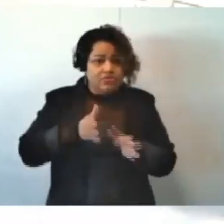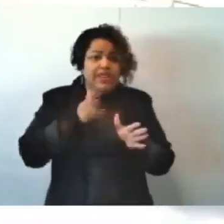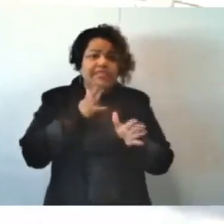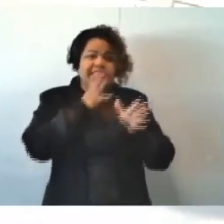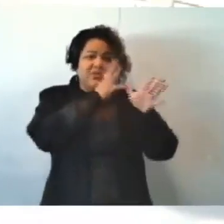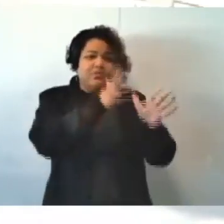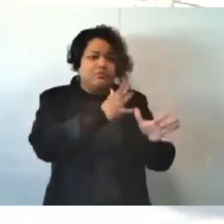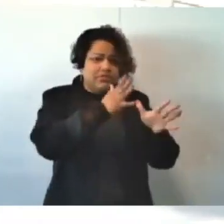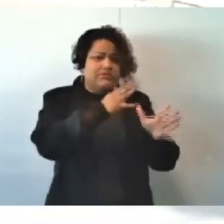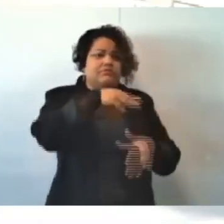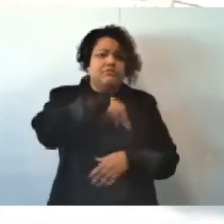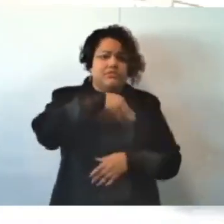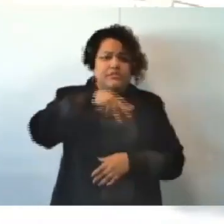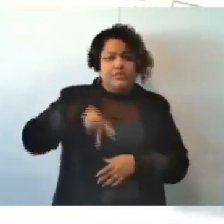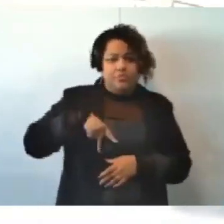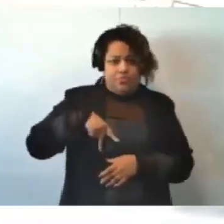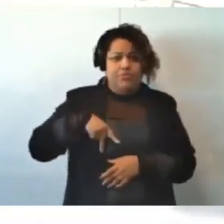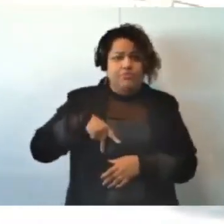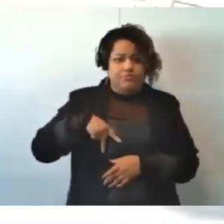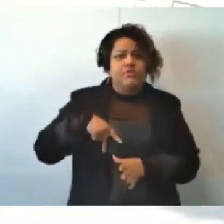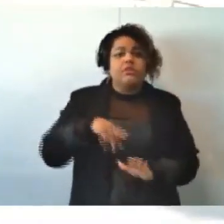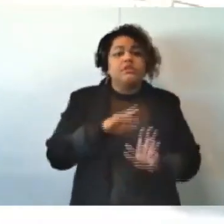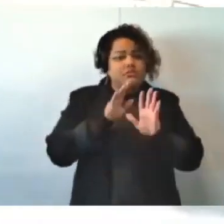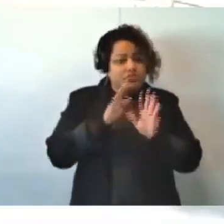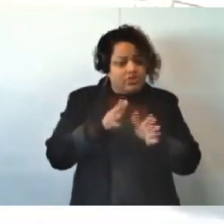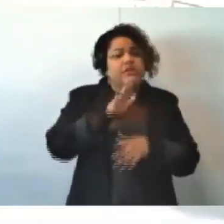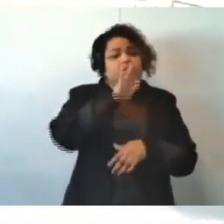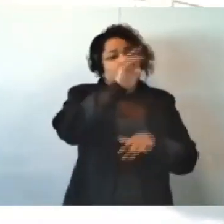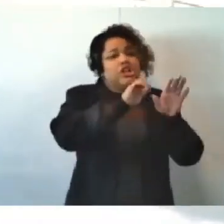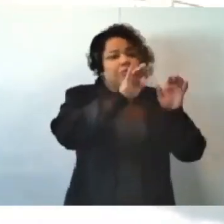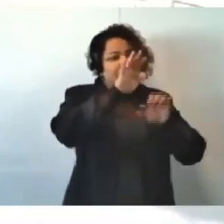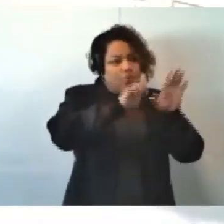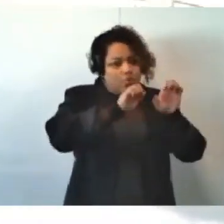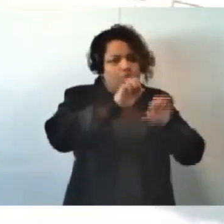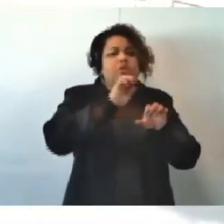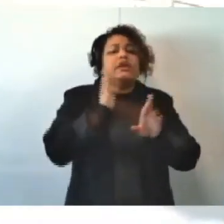representantes da Prefeitura, que estiveram presentes no dia